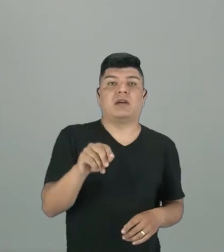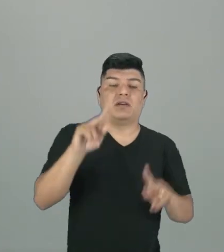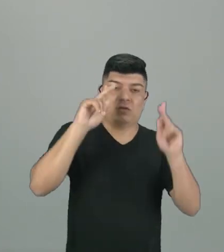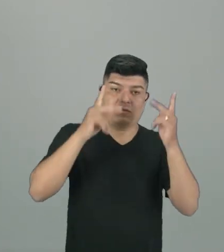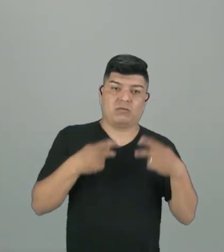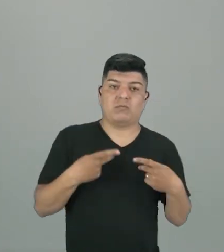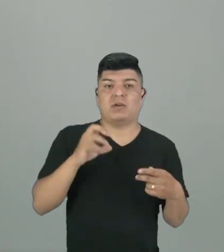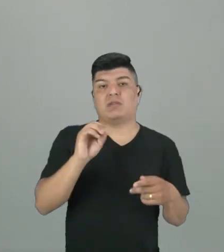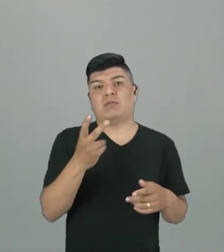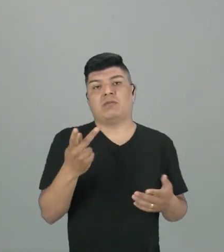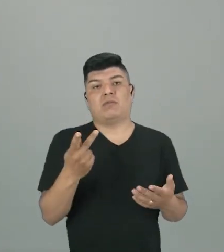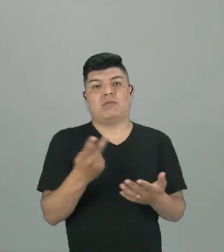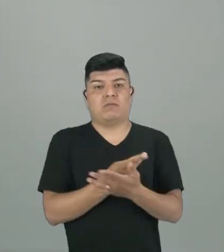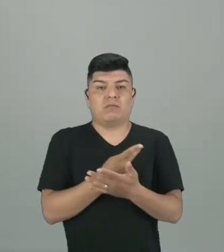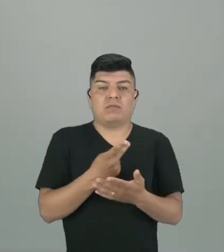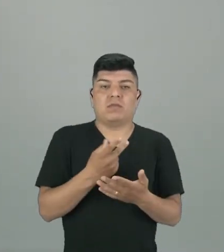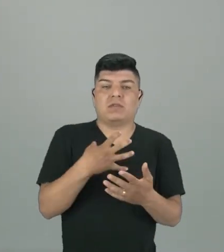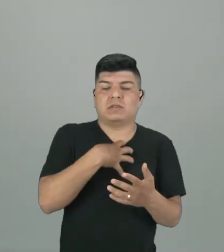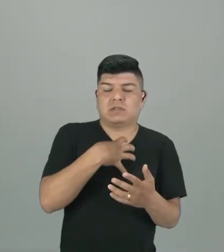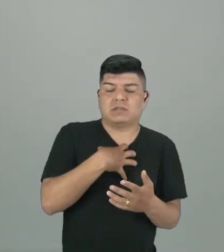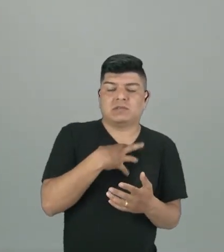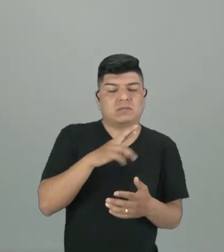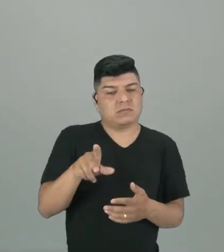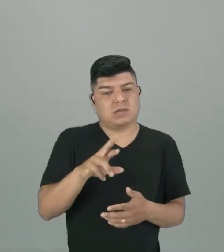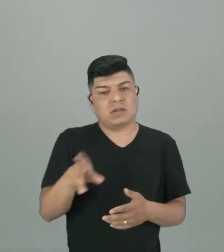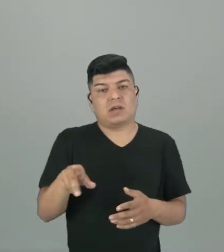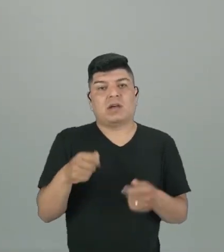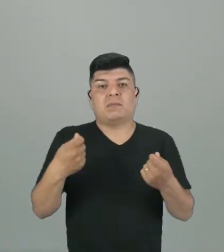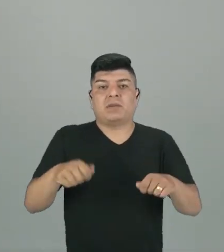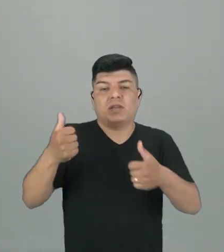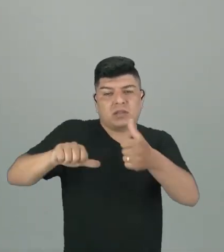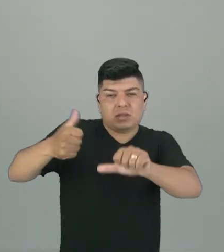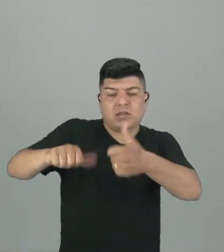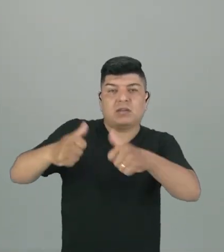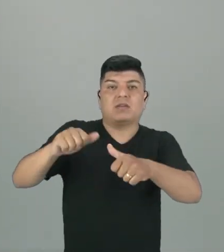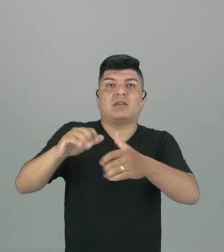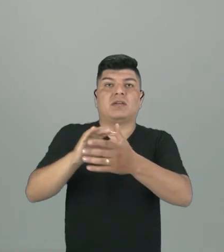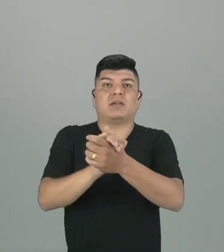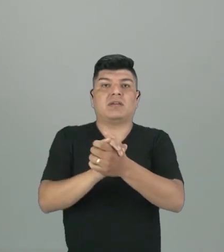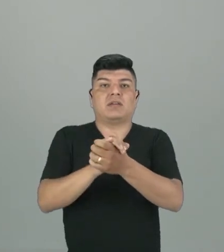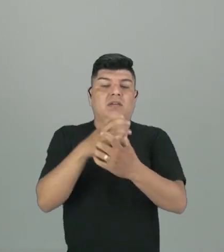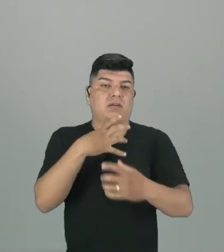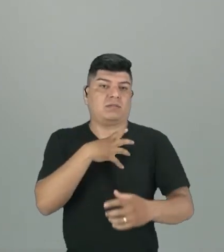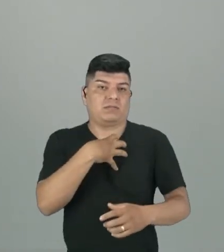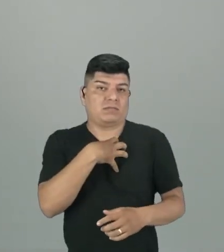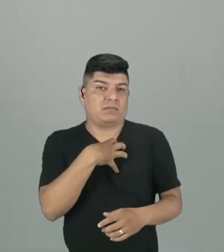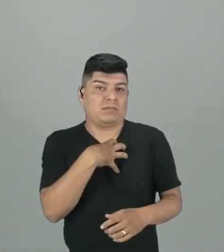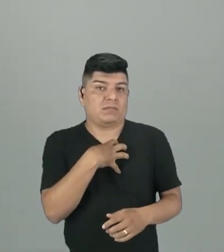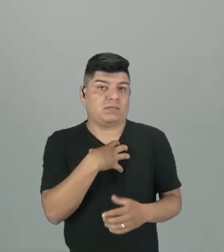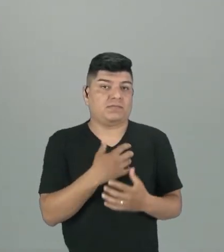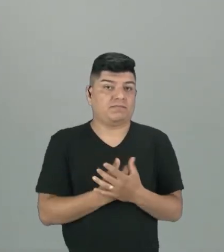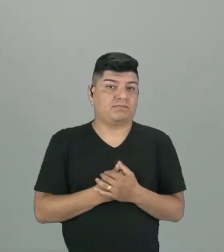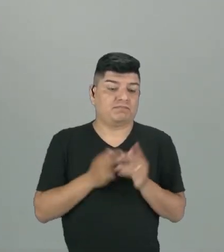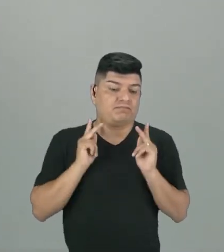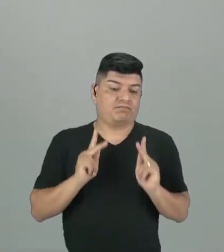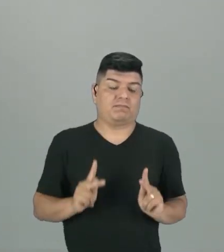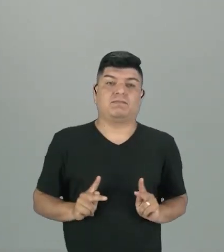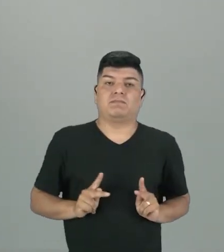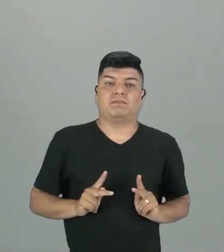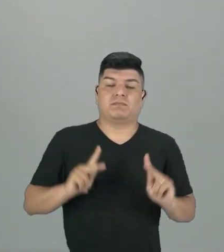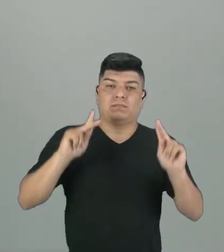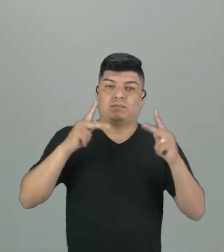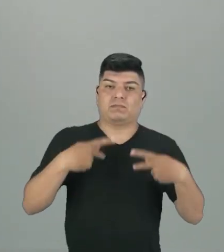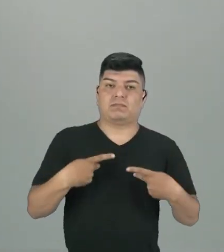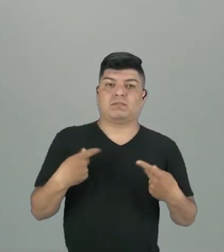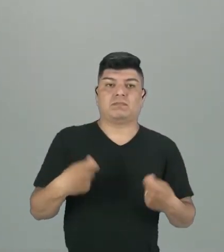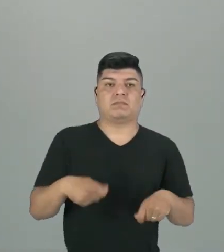ou não? É sensível ou não? Eu tenho que avaliar. Para eu ter um comportamento humano, eu